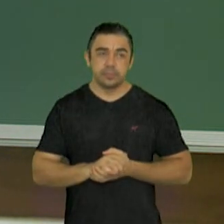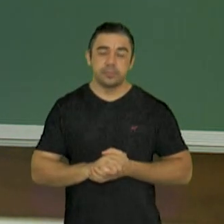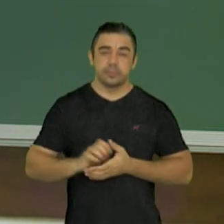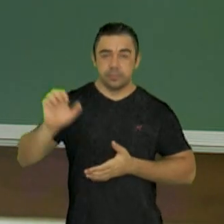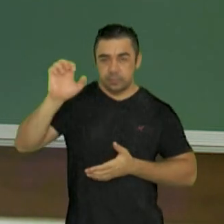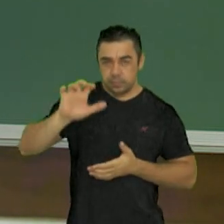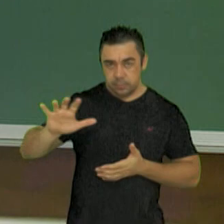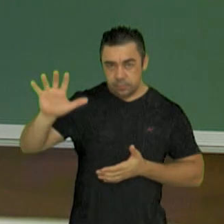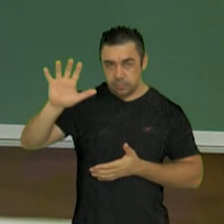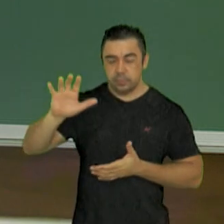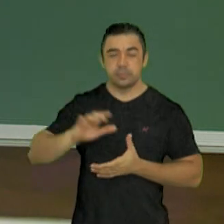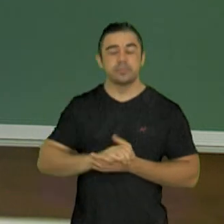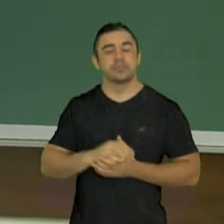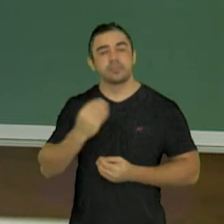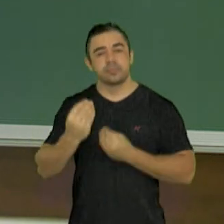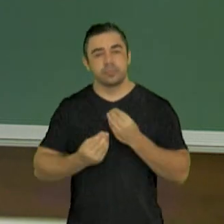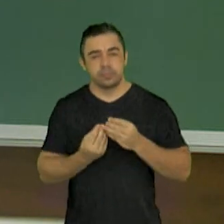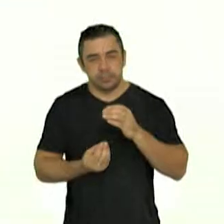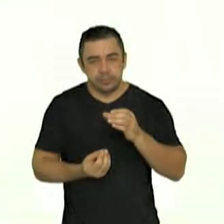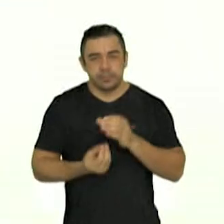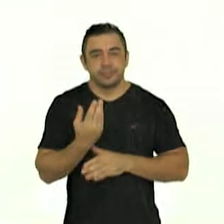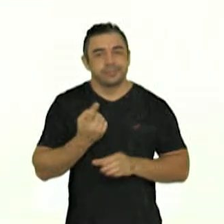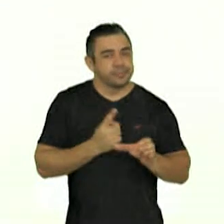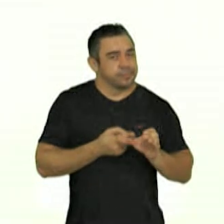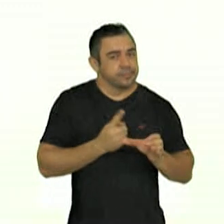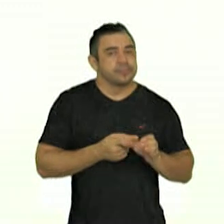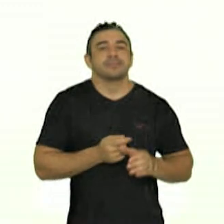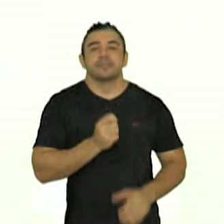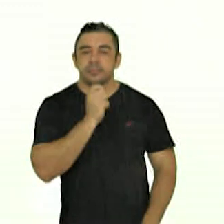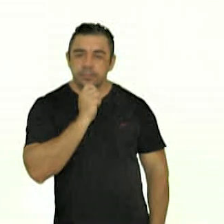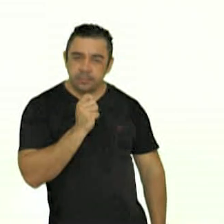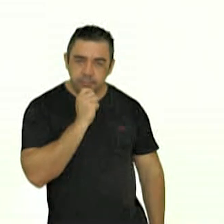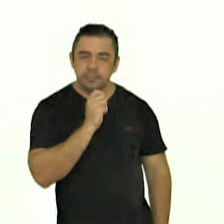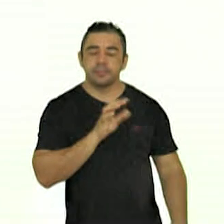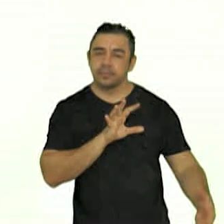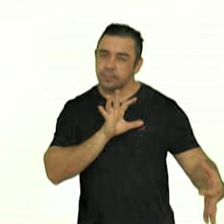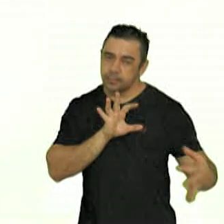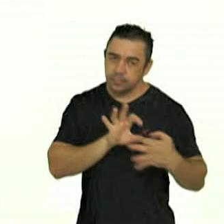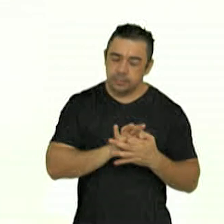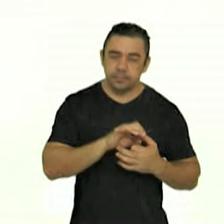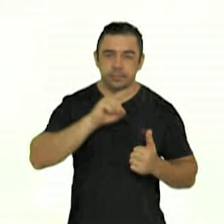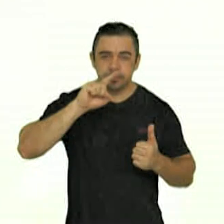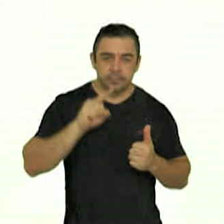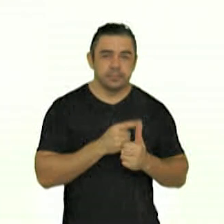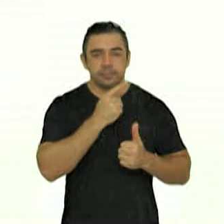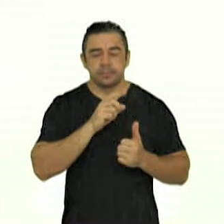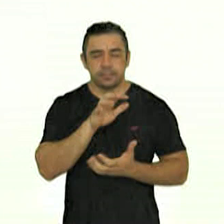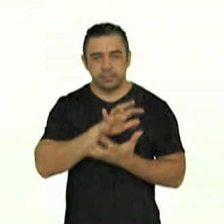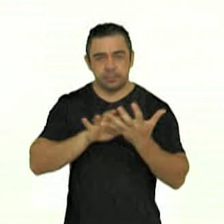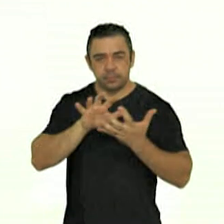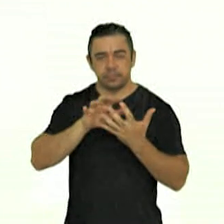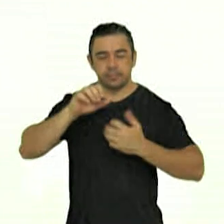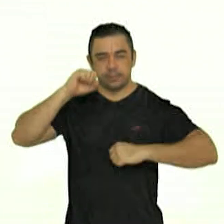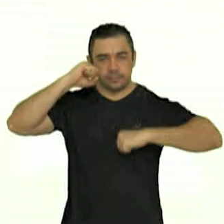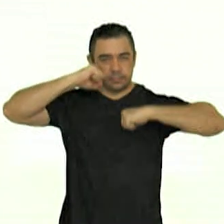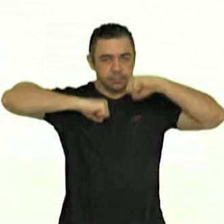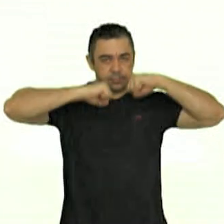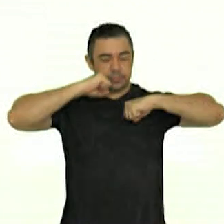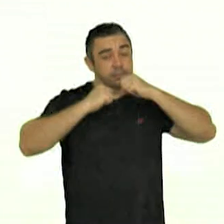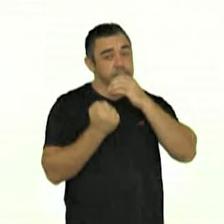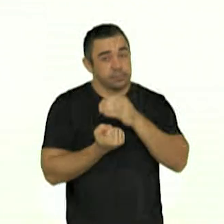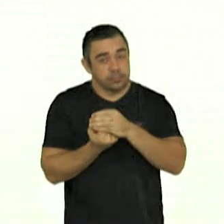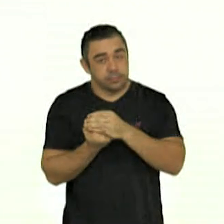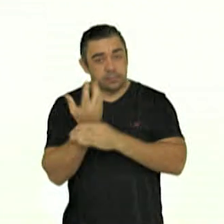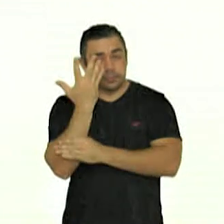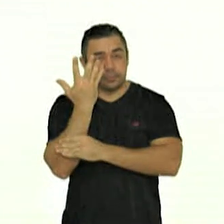Na Europa, o processo de urbanização, lógico, ainda está atrelado lá à primeira Revolução Industrial, né, o surgimento das primeiras